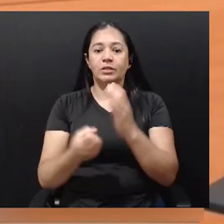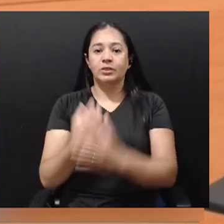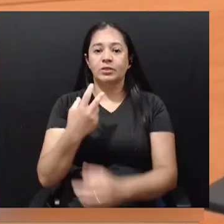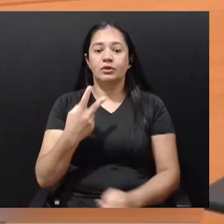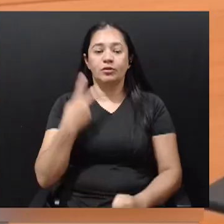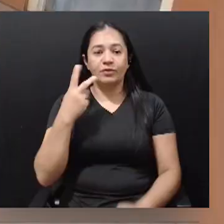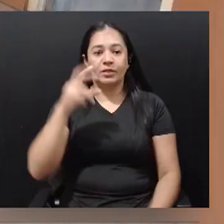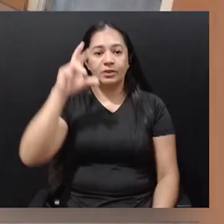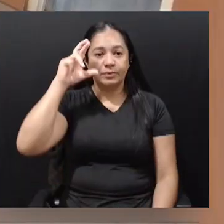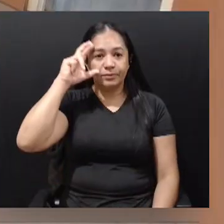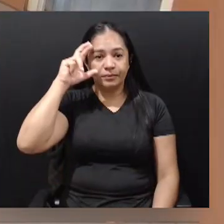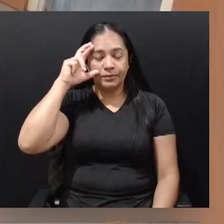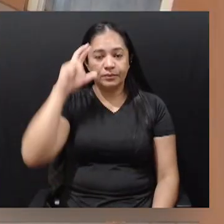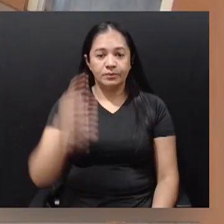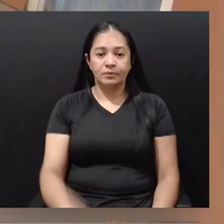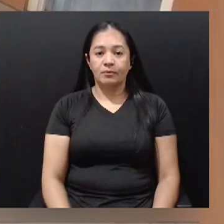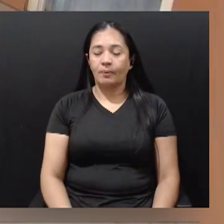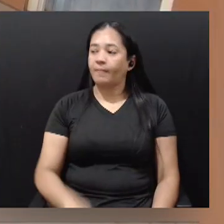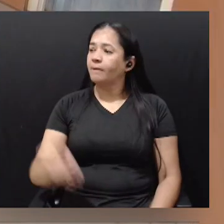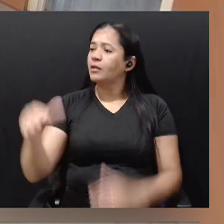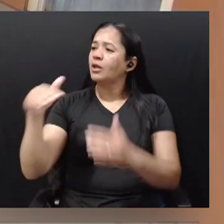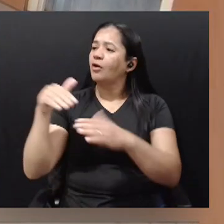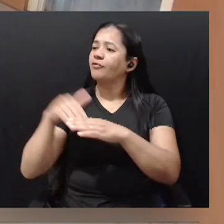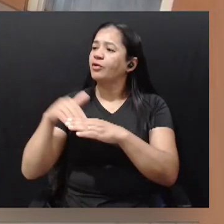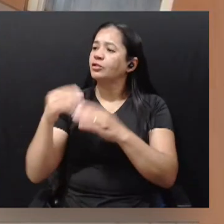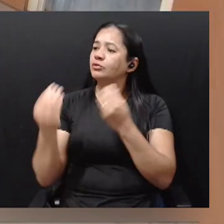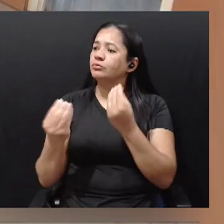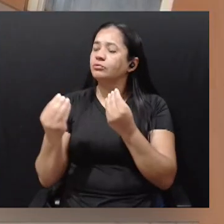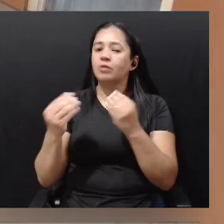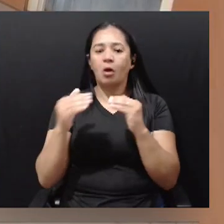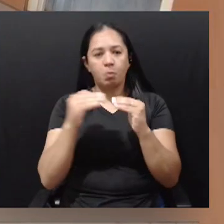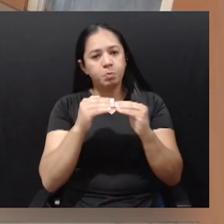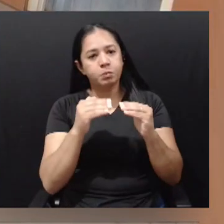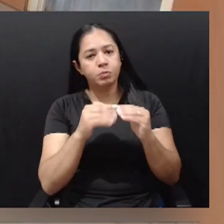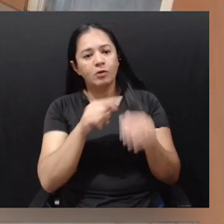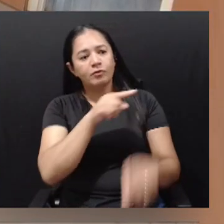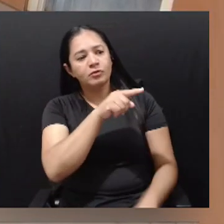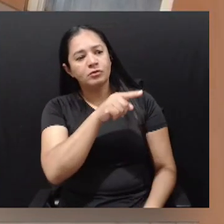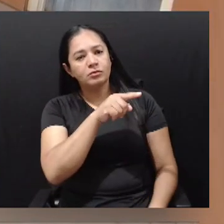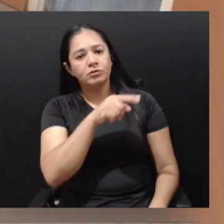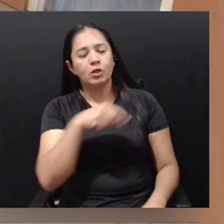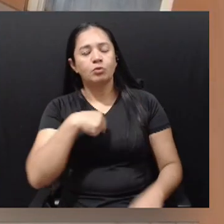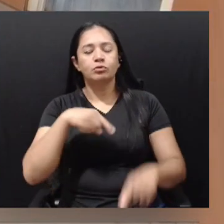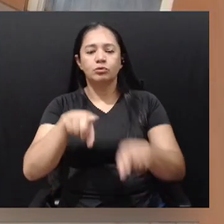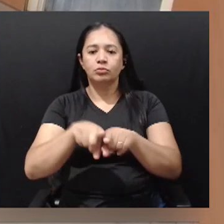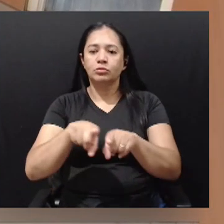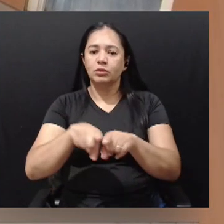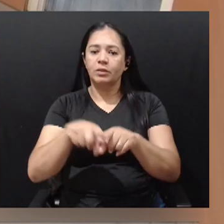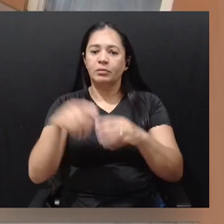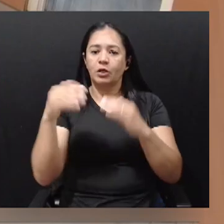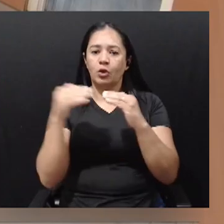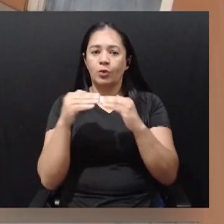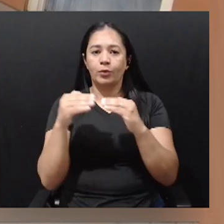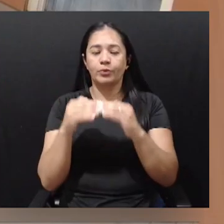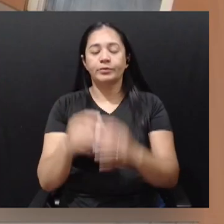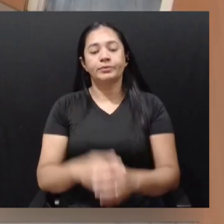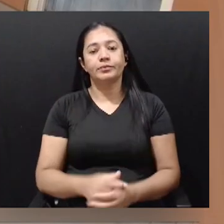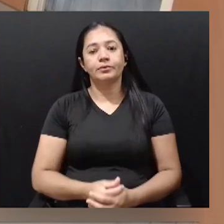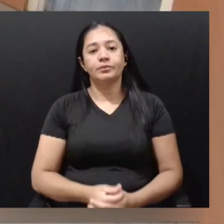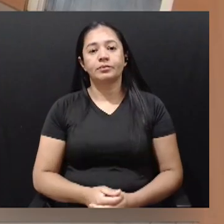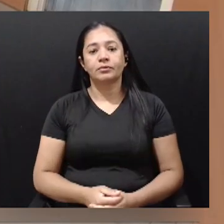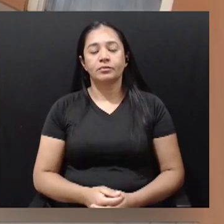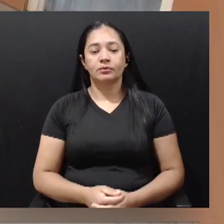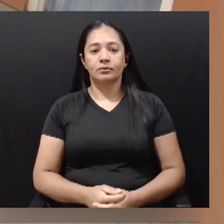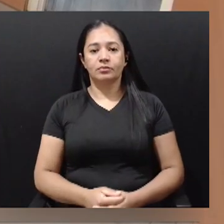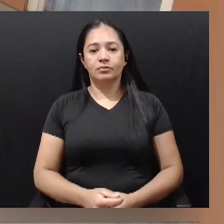Como voto o vereador Benê Lima? Voto favorável. Também acompanho o vereador Benê Lima e também o relator.